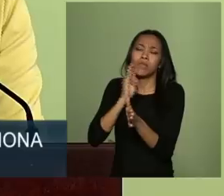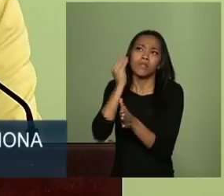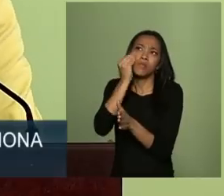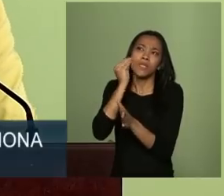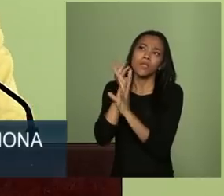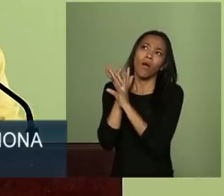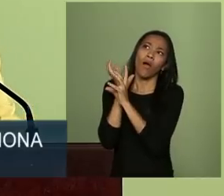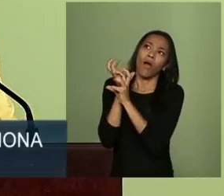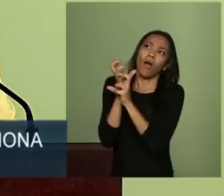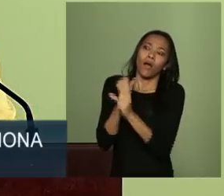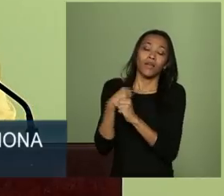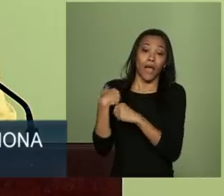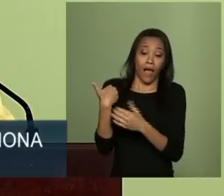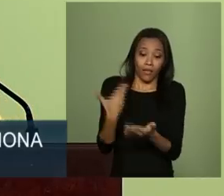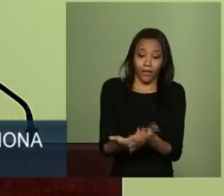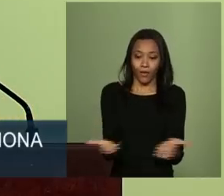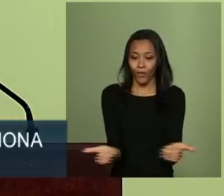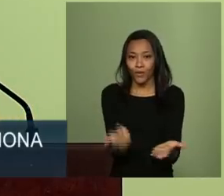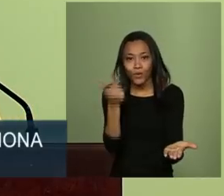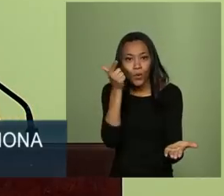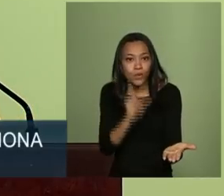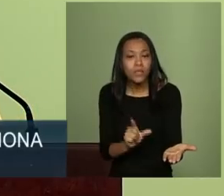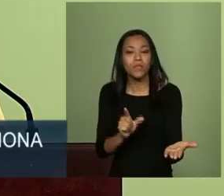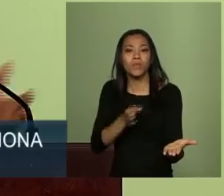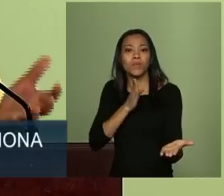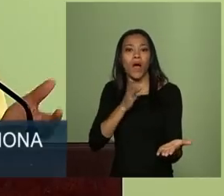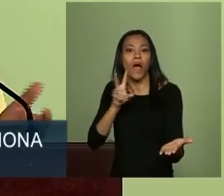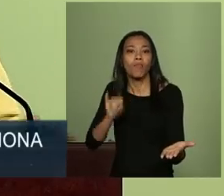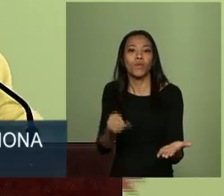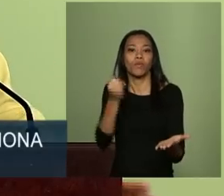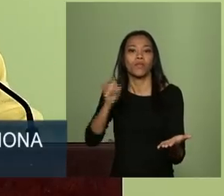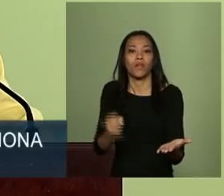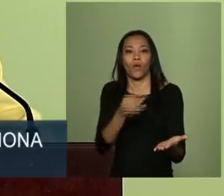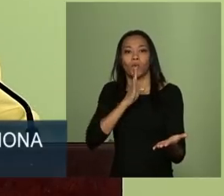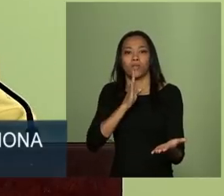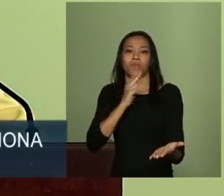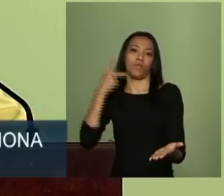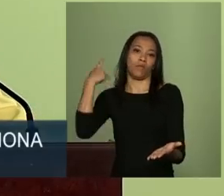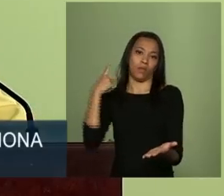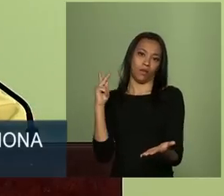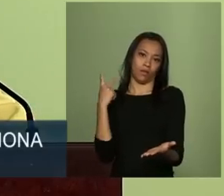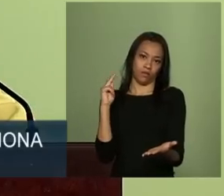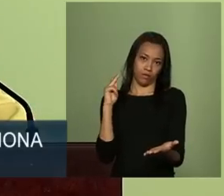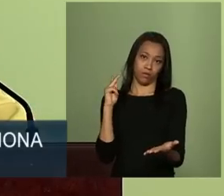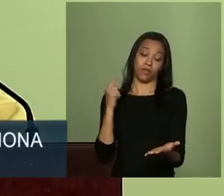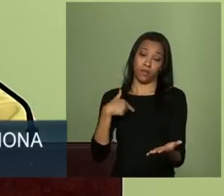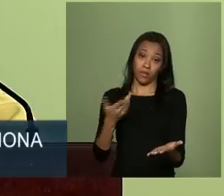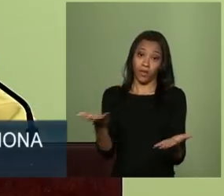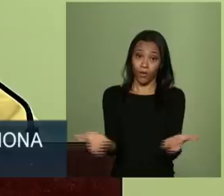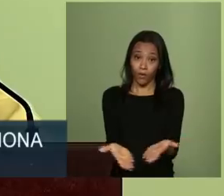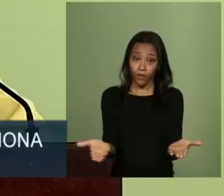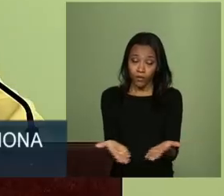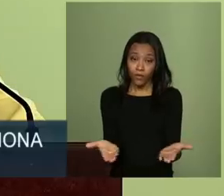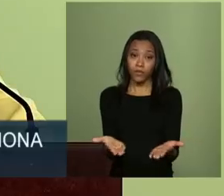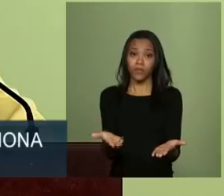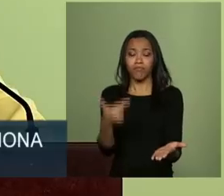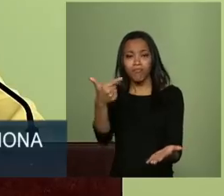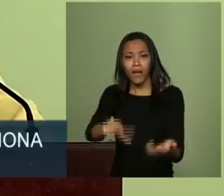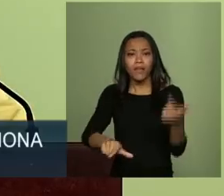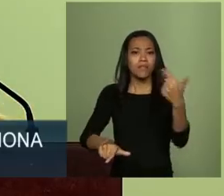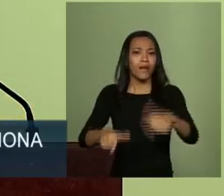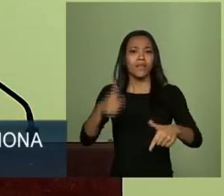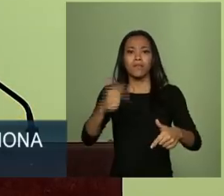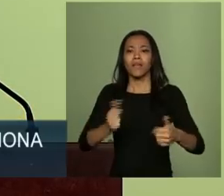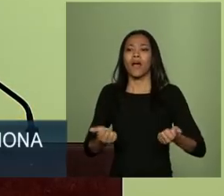ajudaram a chegarmos até aqui e que dão a base para que esse conhecimento se transforme cada vez mais